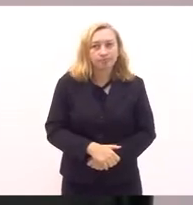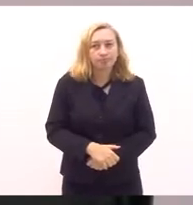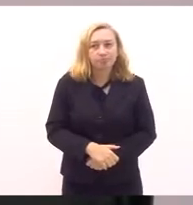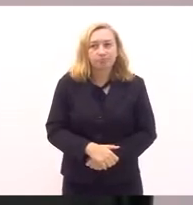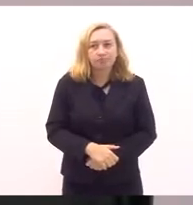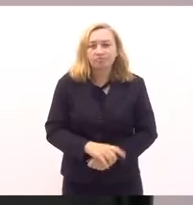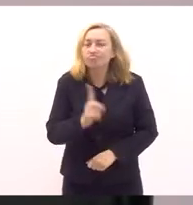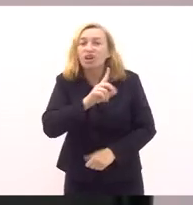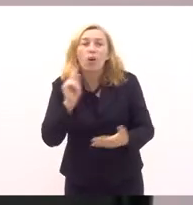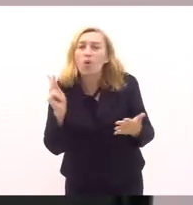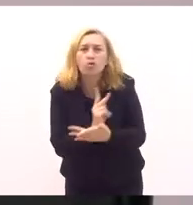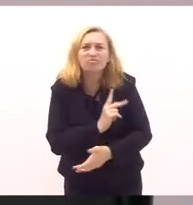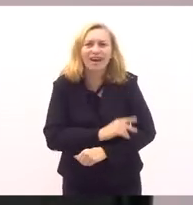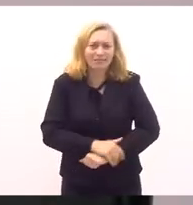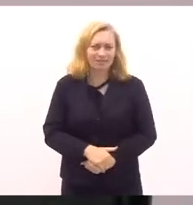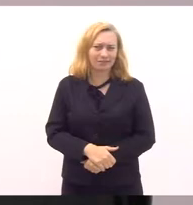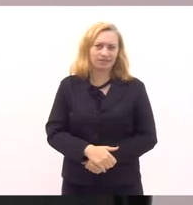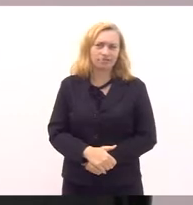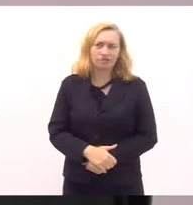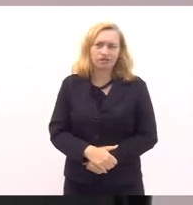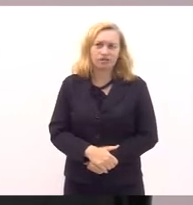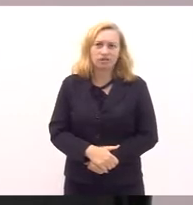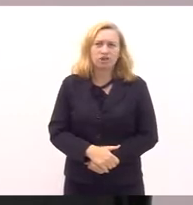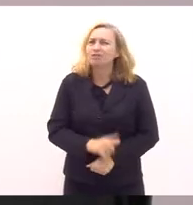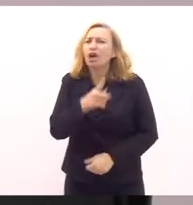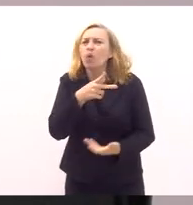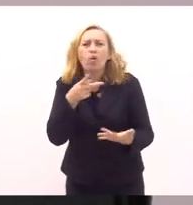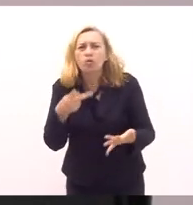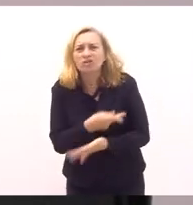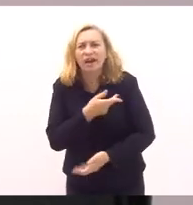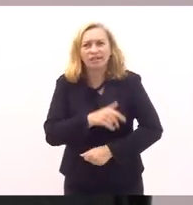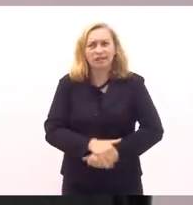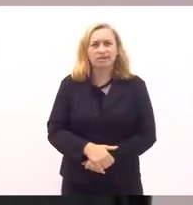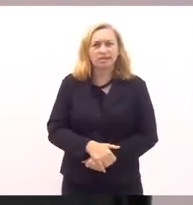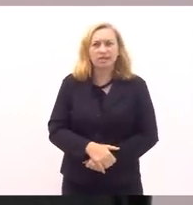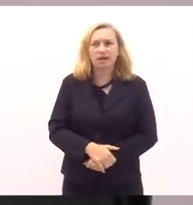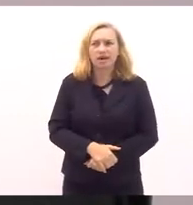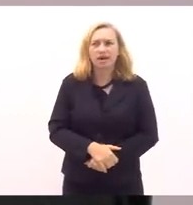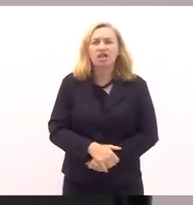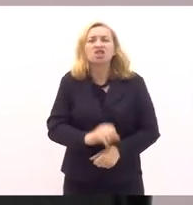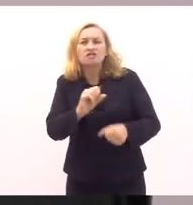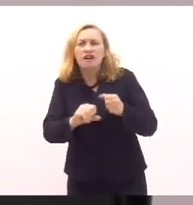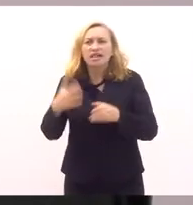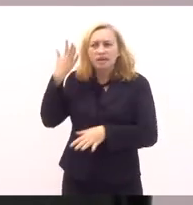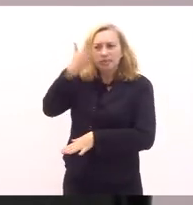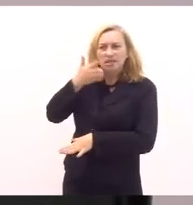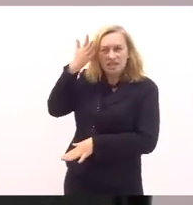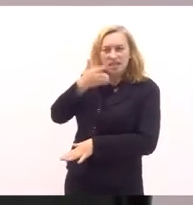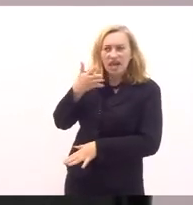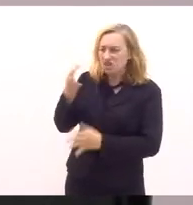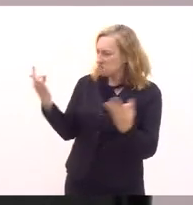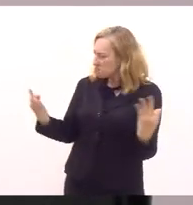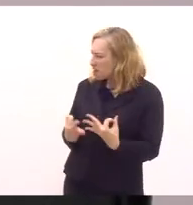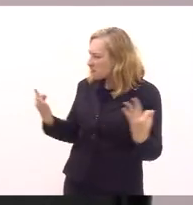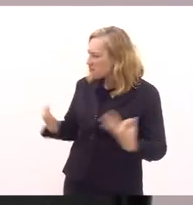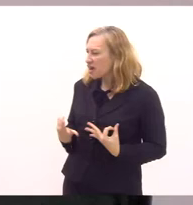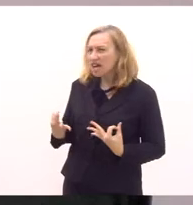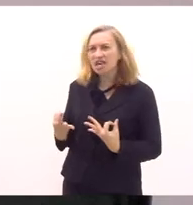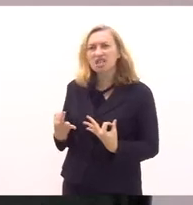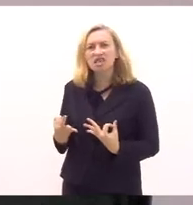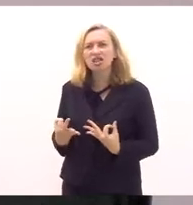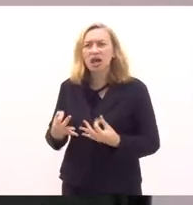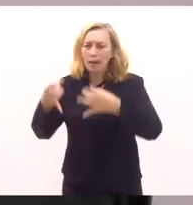Isso não acontece. Isso não acontece. A gente faz a mensagem, bem feita, ricas